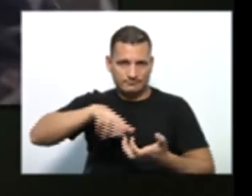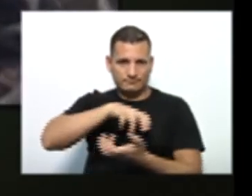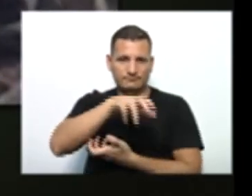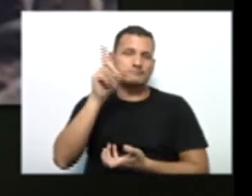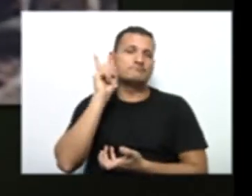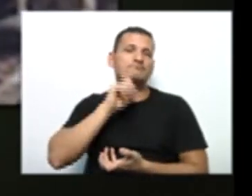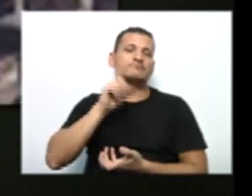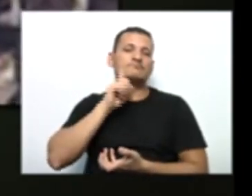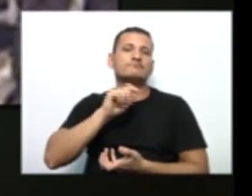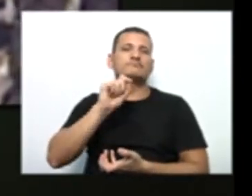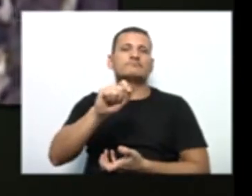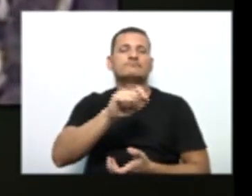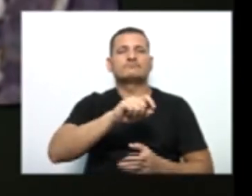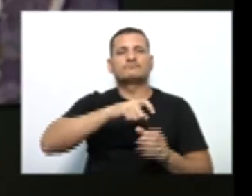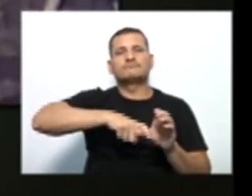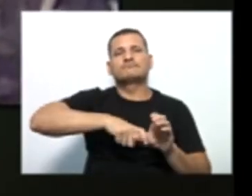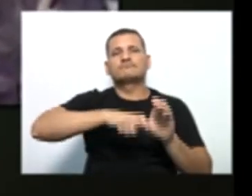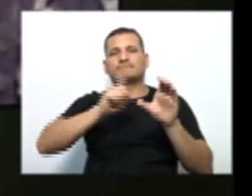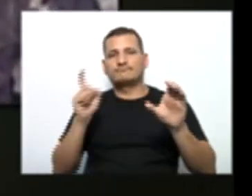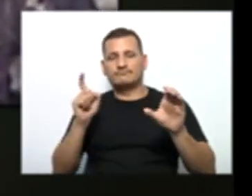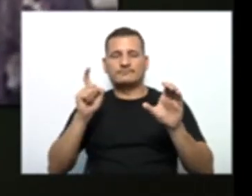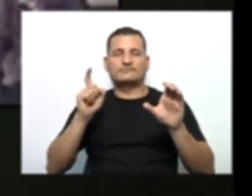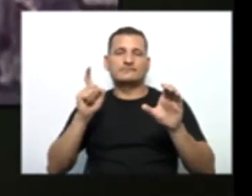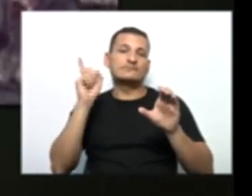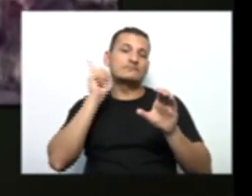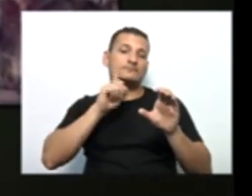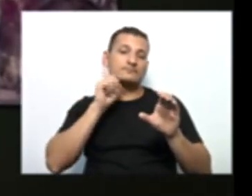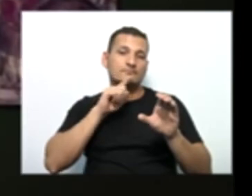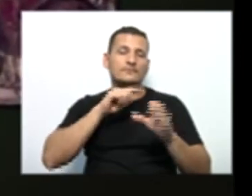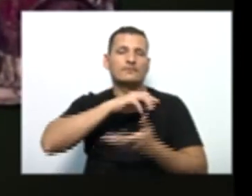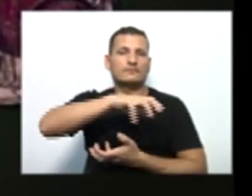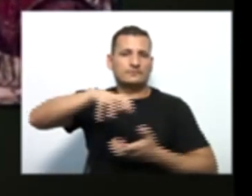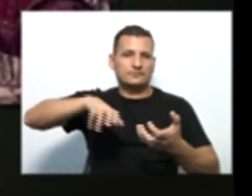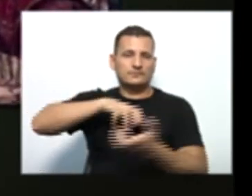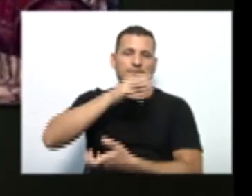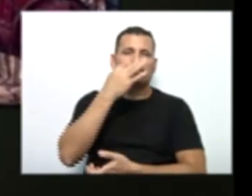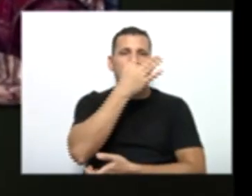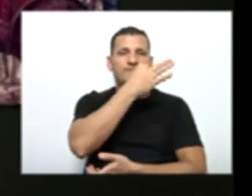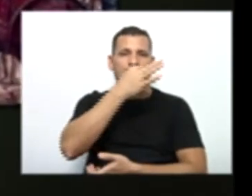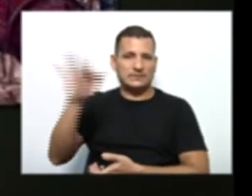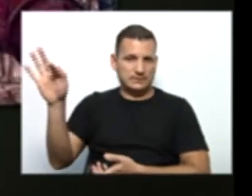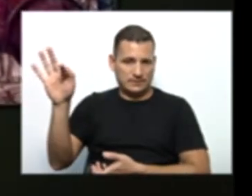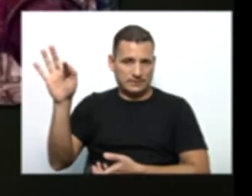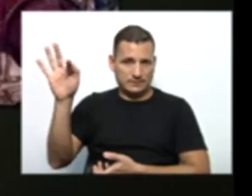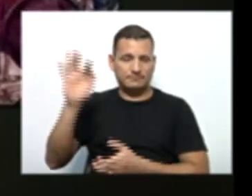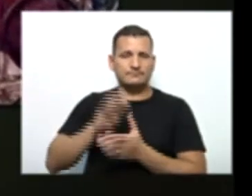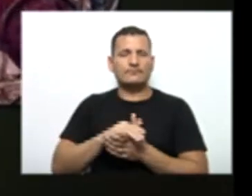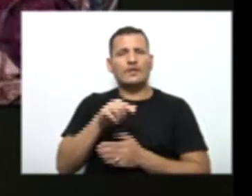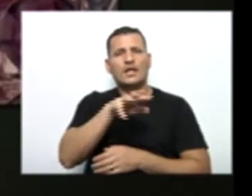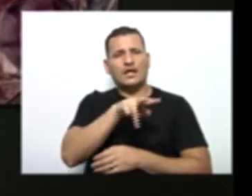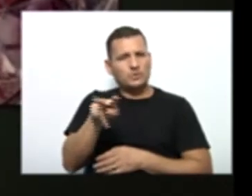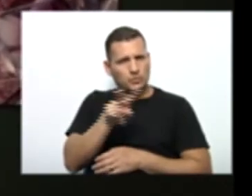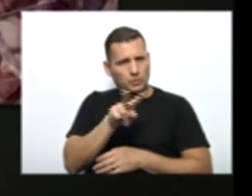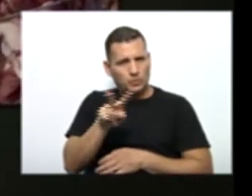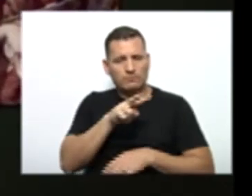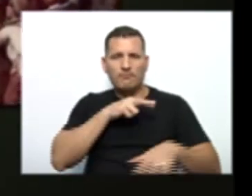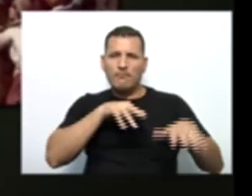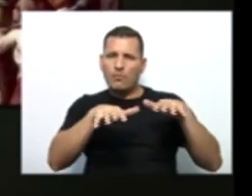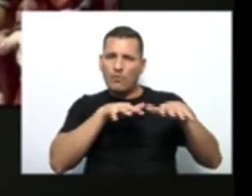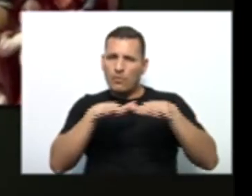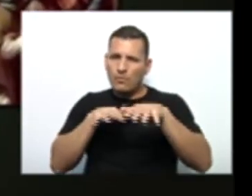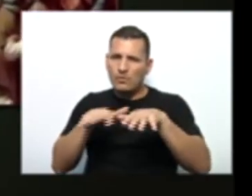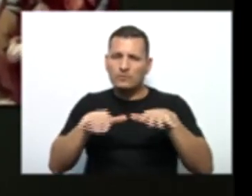lei. Aos súditos só cabia obedecer a ele, ao rei, que teoricamente sabia o que era melhor para todos. Essa situação